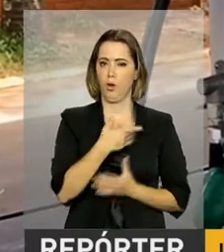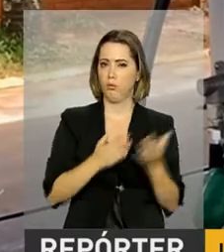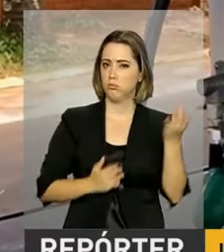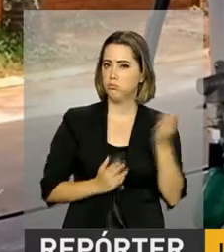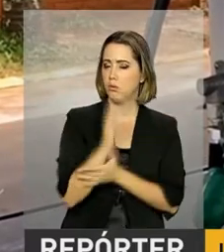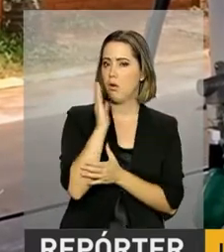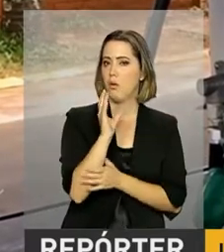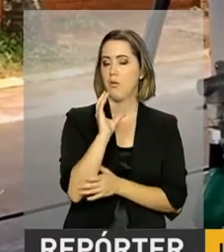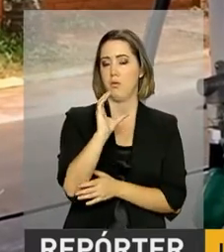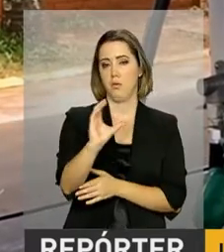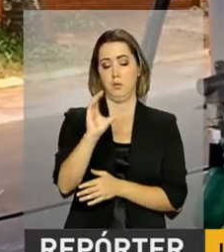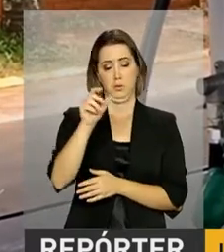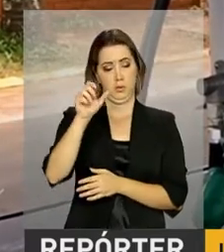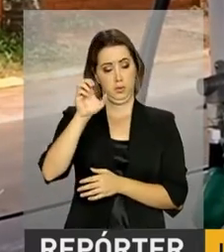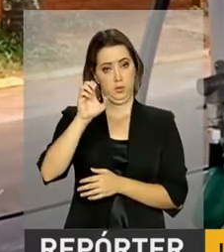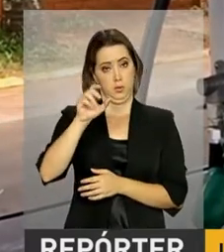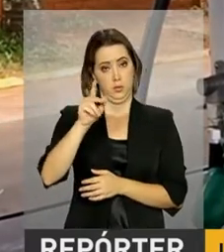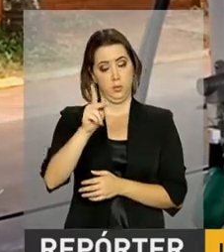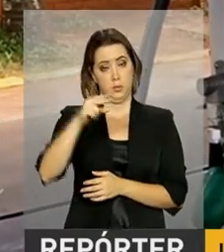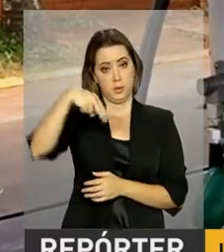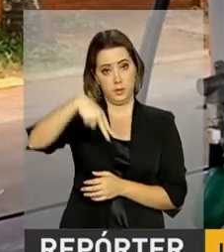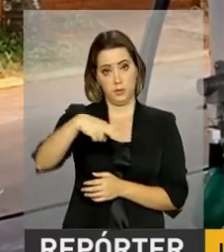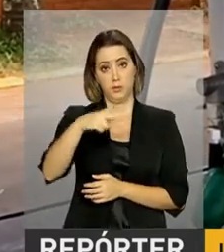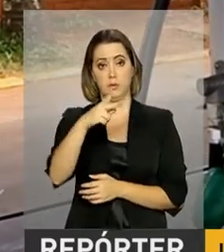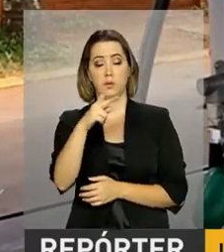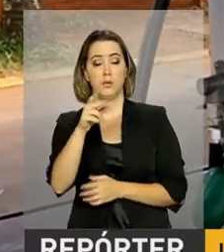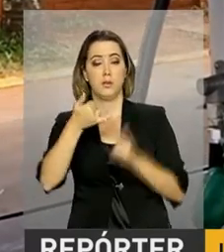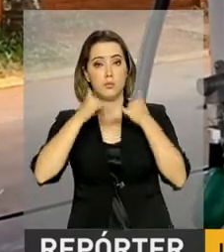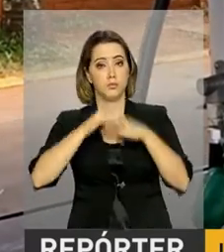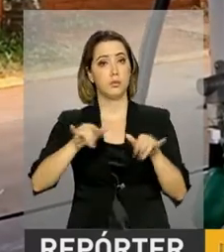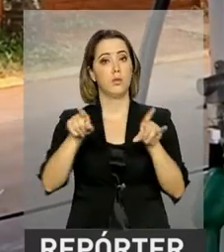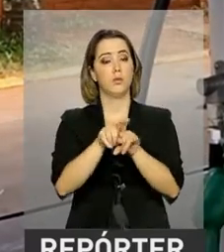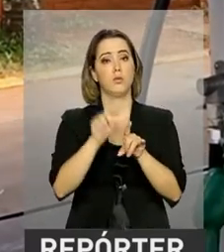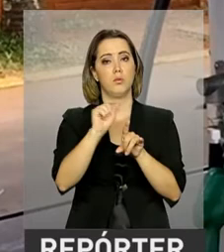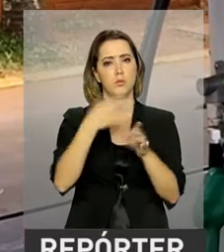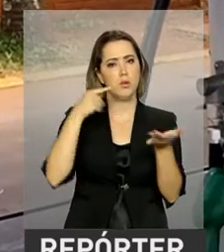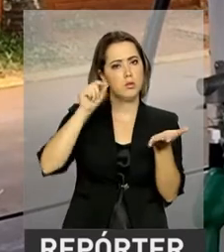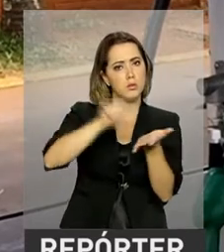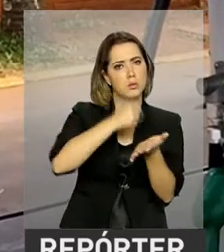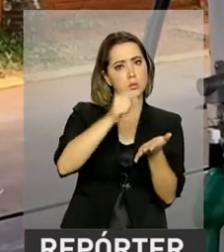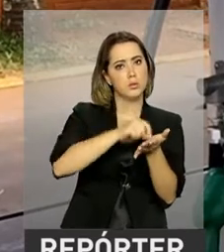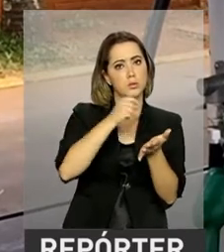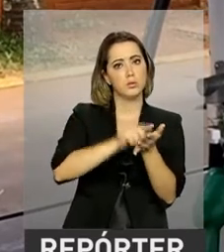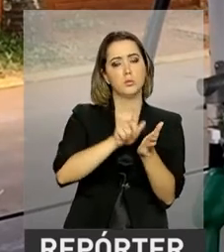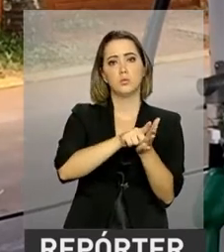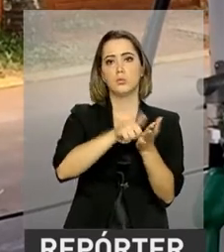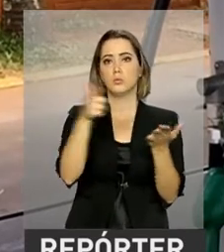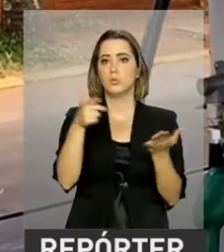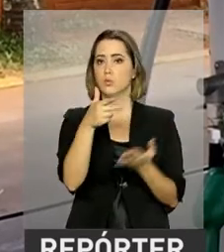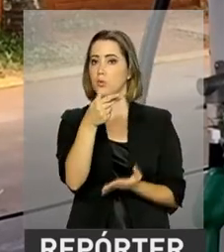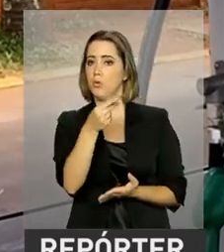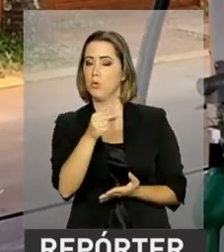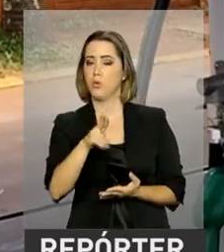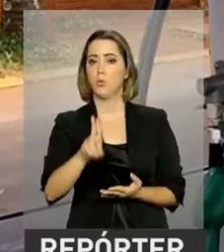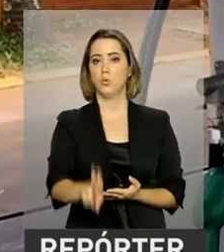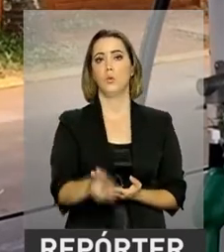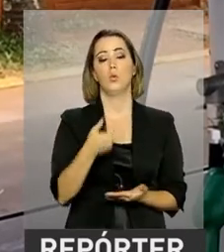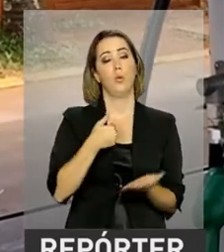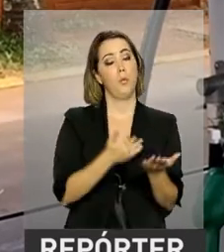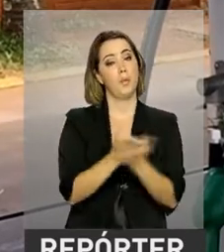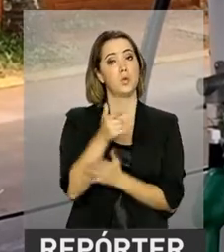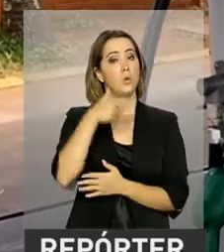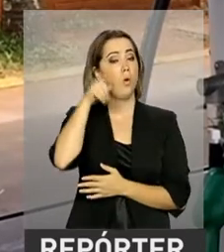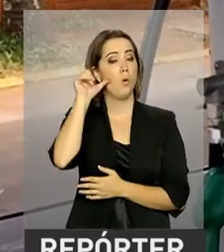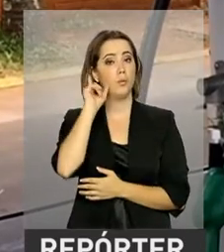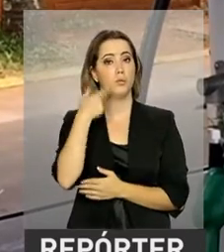nacional de política energética é assinada pelo presidente michel temer já foi publicada no diário oficial da união e está em vigor desde ontem